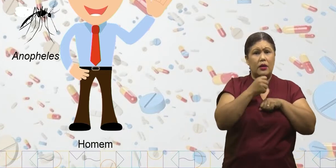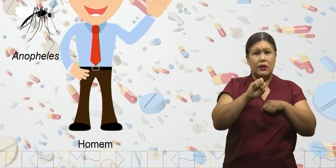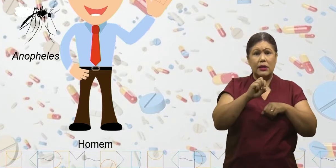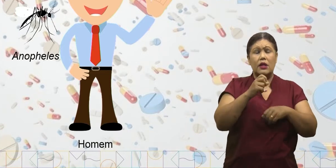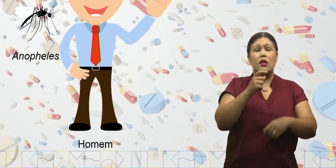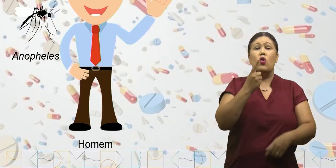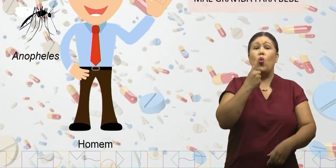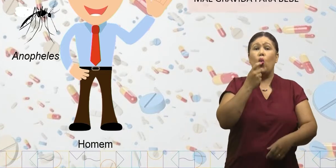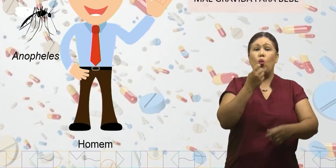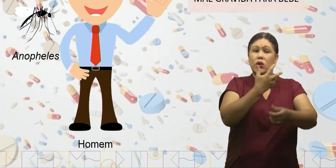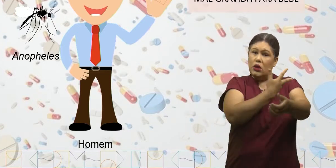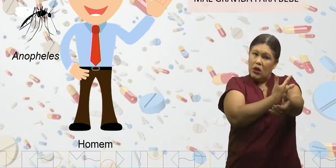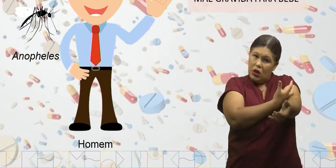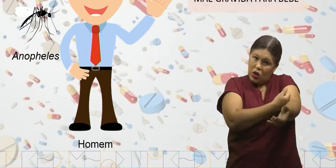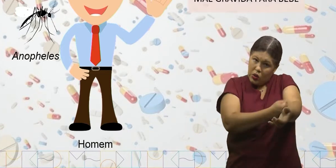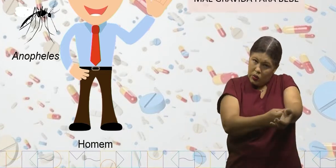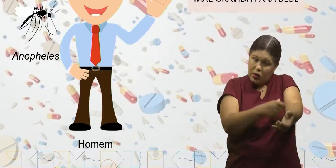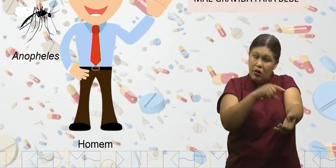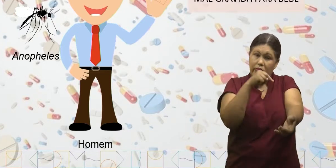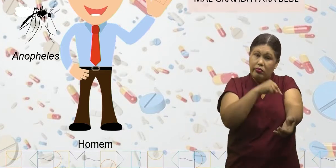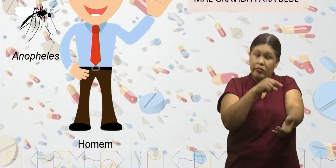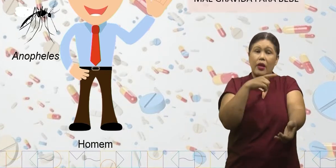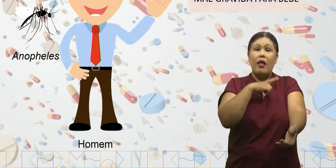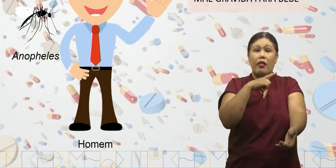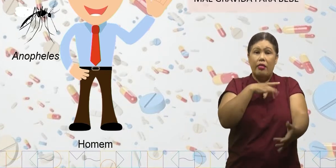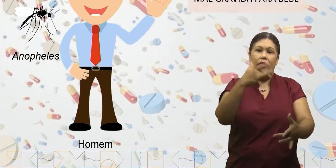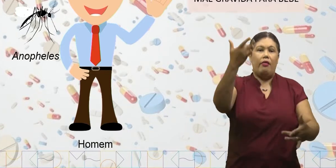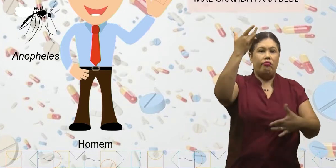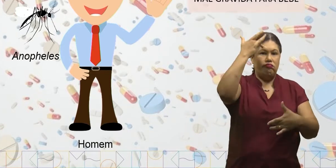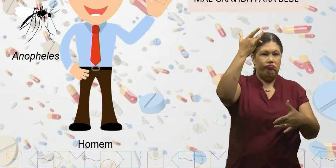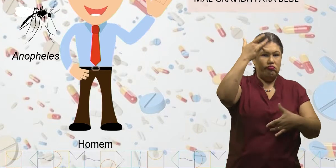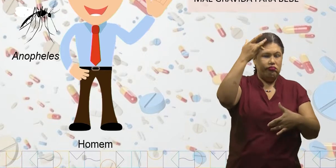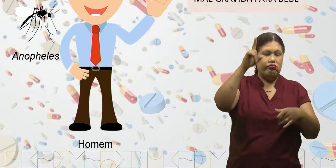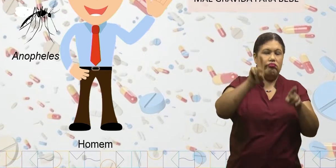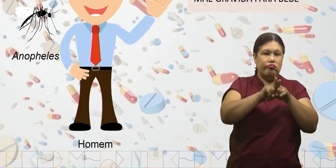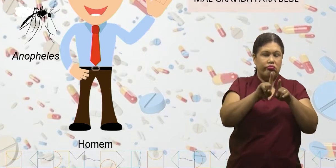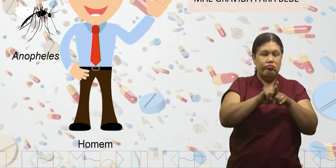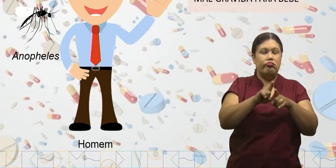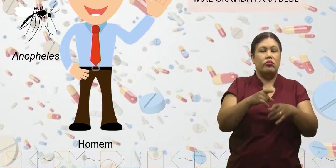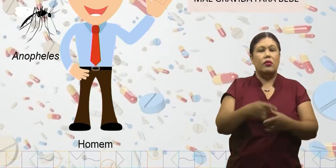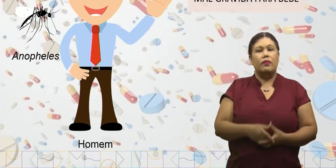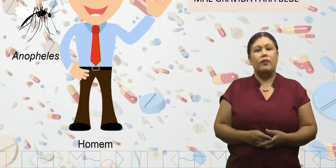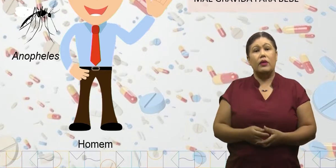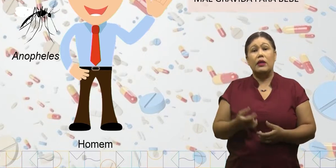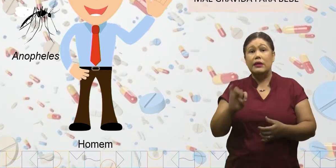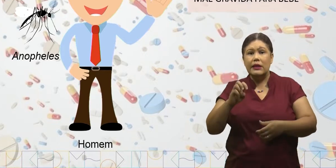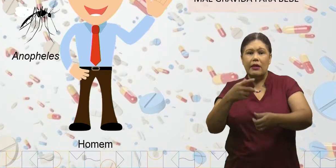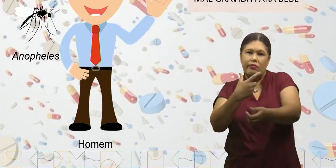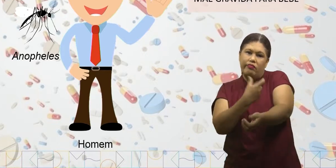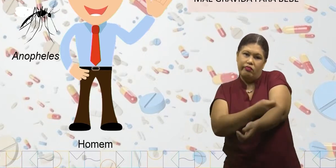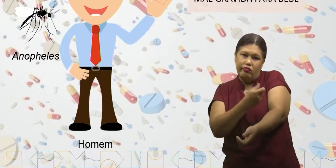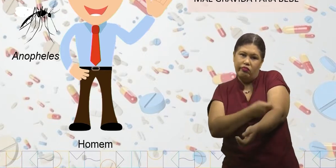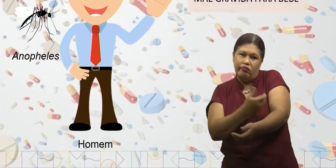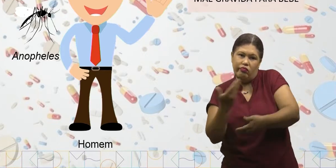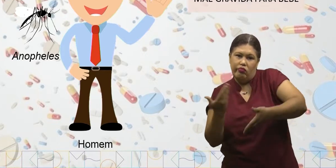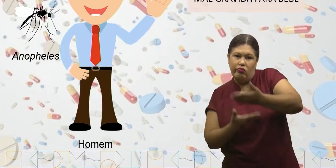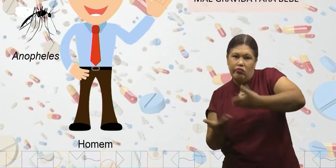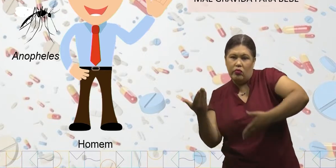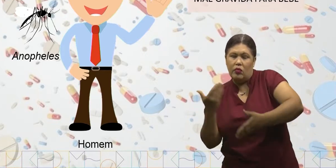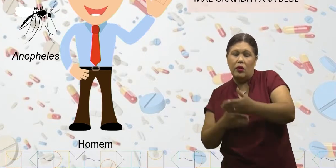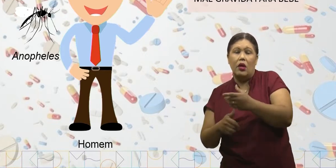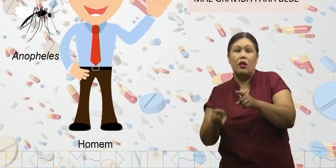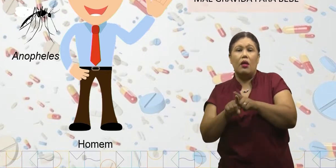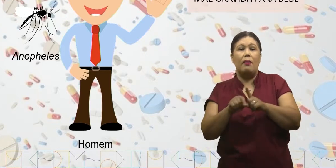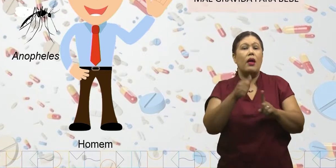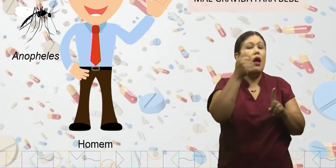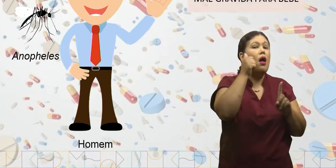através de transfusão sanguínea de uma pessoa infectada, também pelo compartilhamento de seringa e de